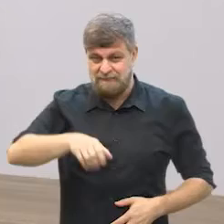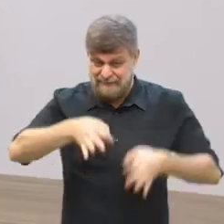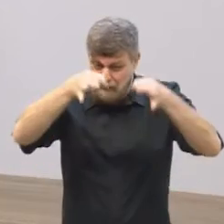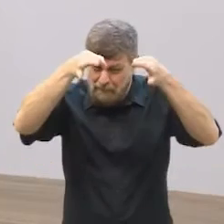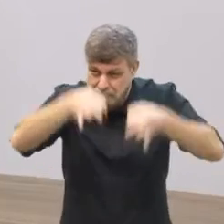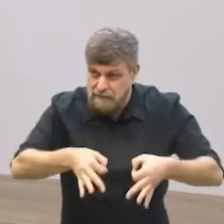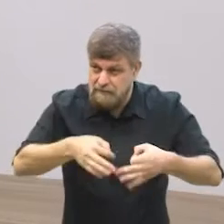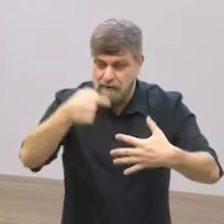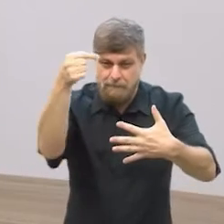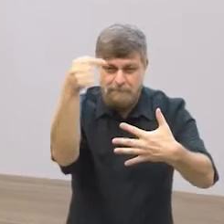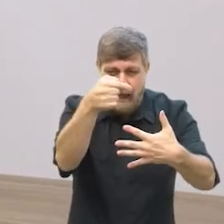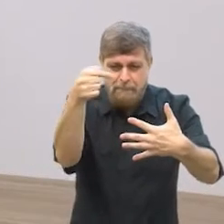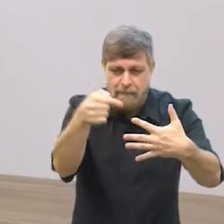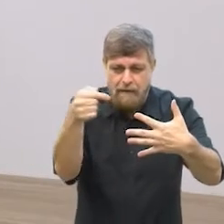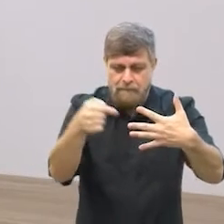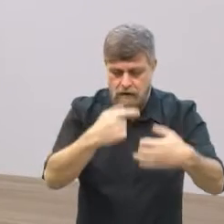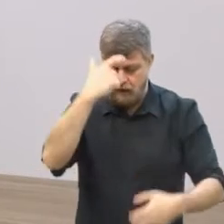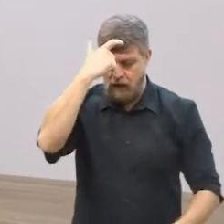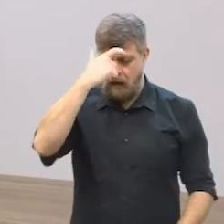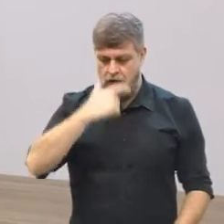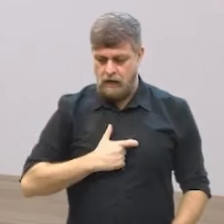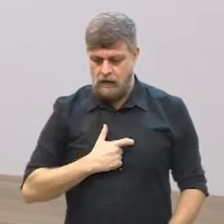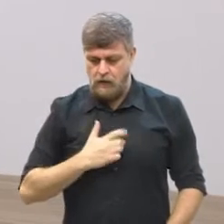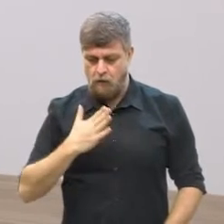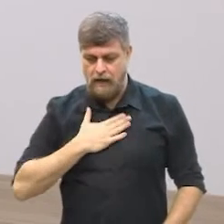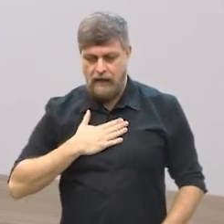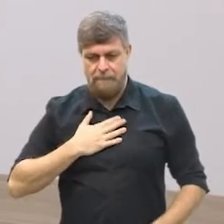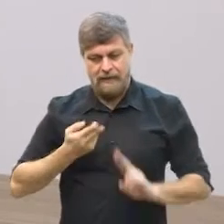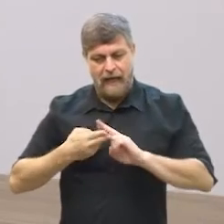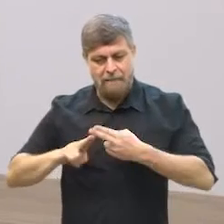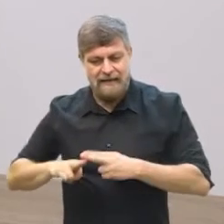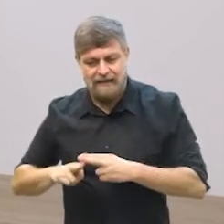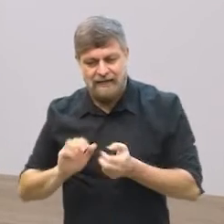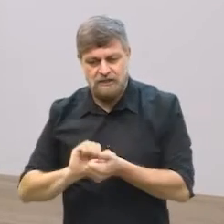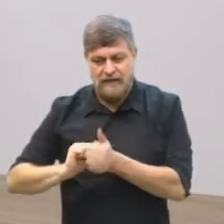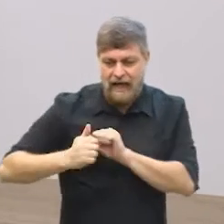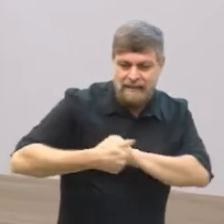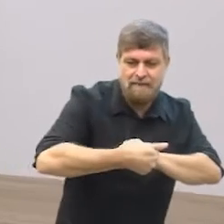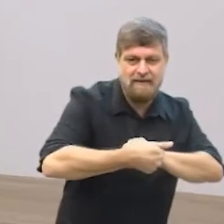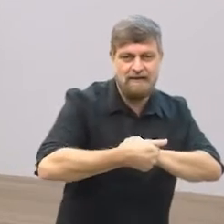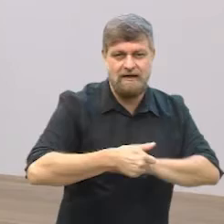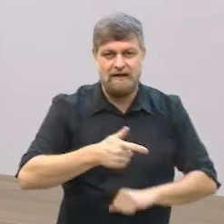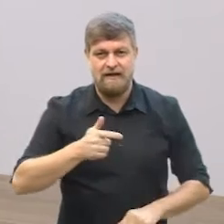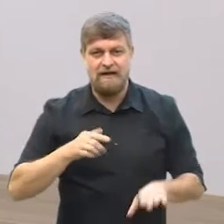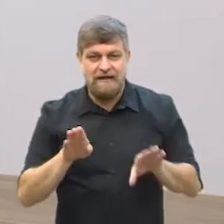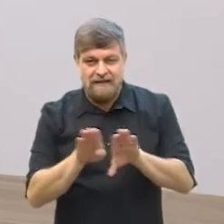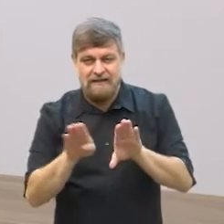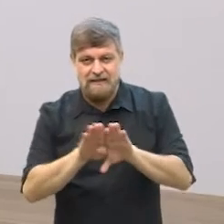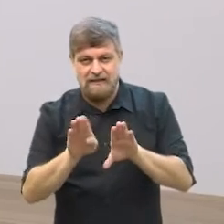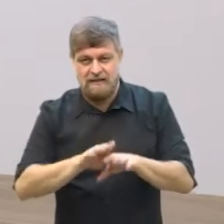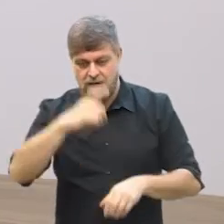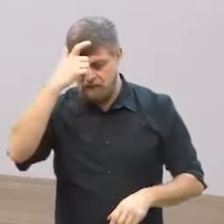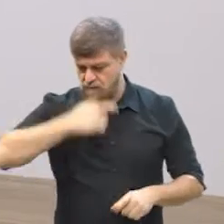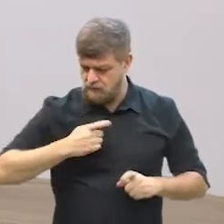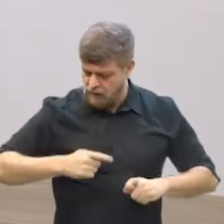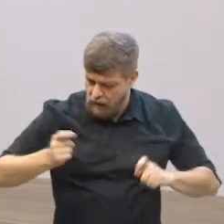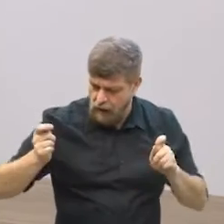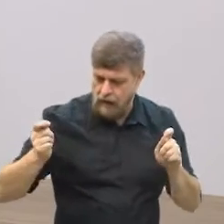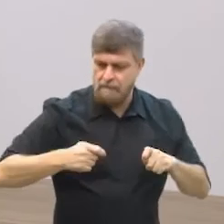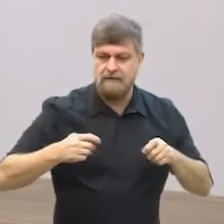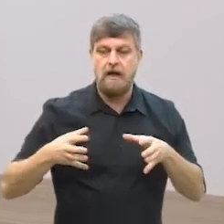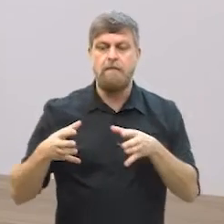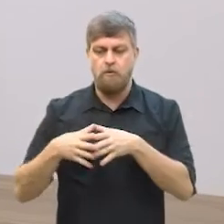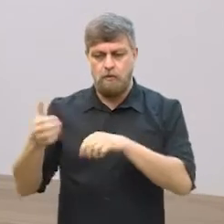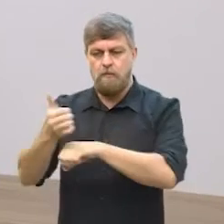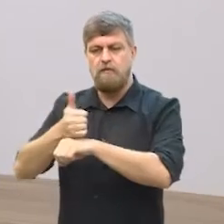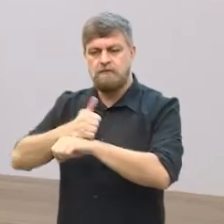definido quem você é, a sua capacidade de se adaptar e até mesmo a competência da